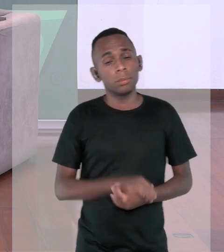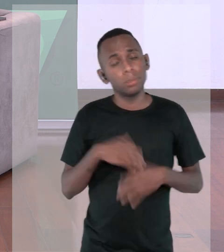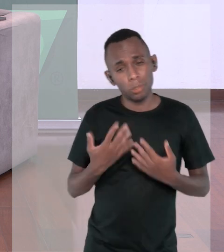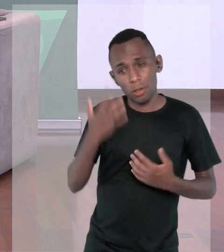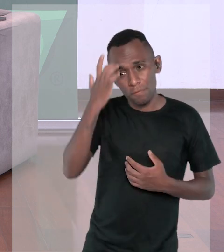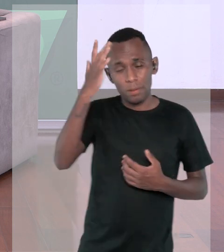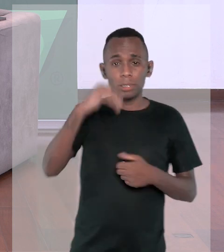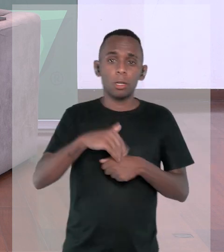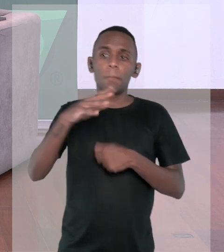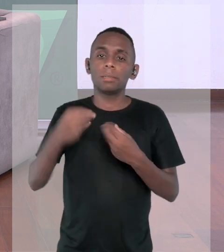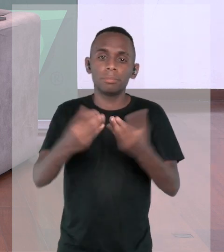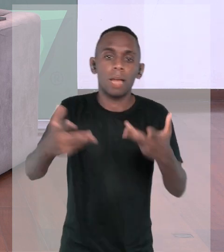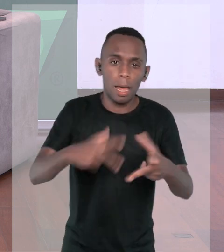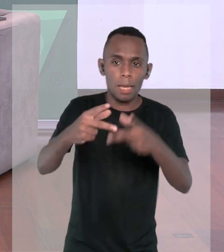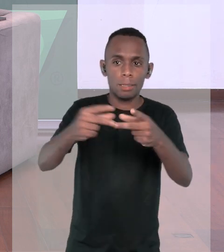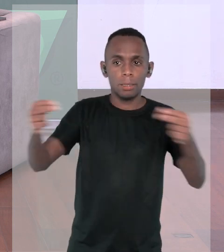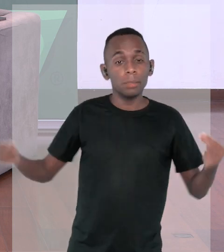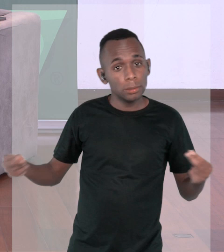fácil distribuir brindes